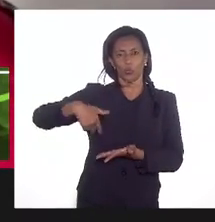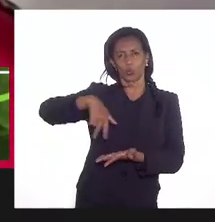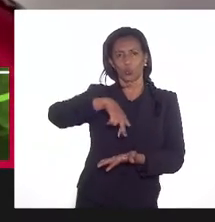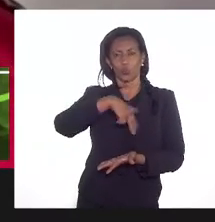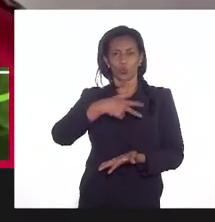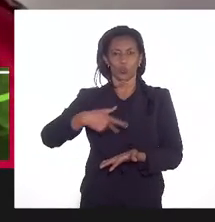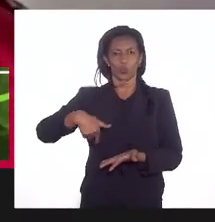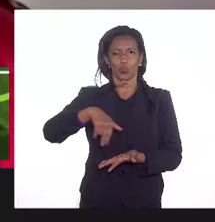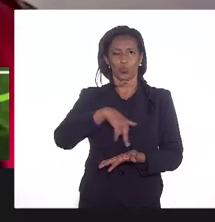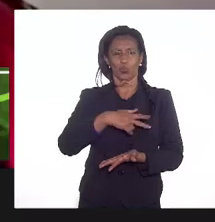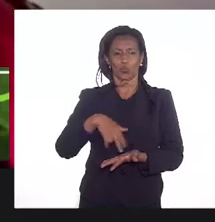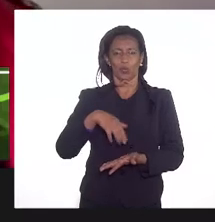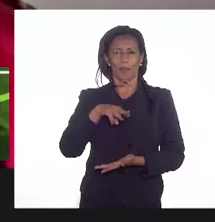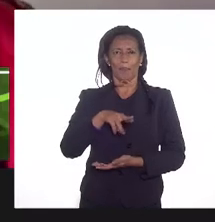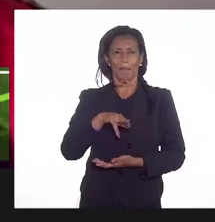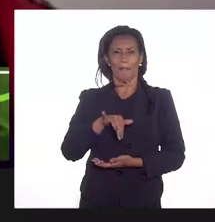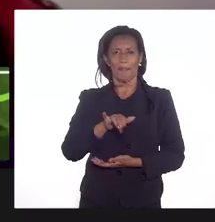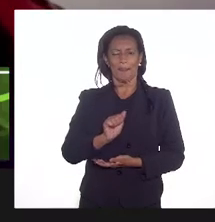Mario Leneua